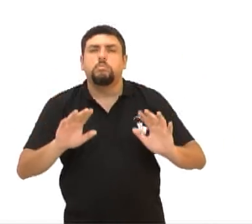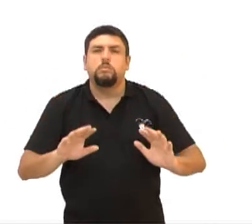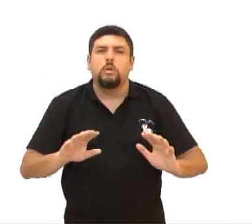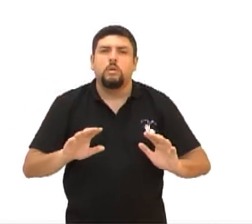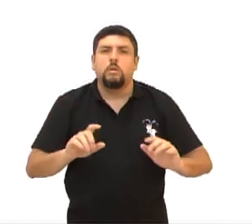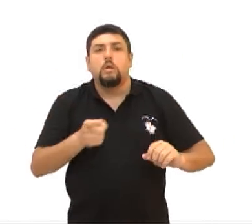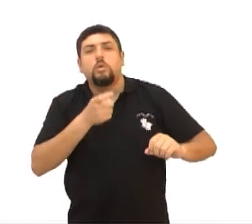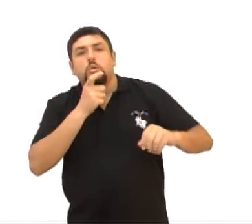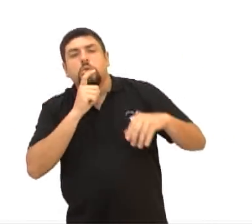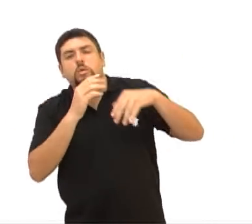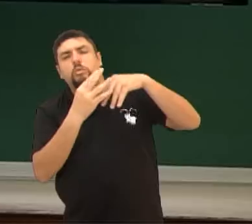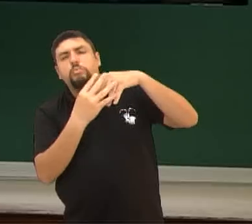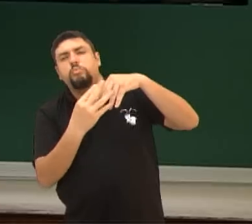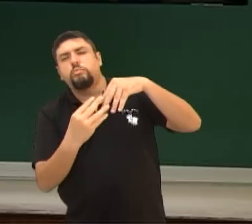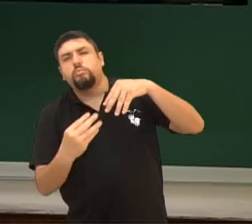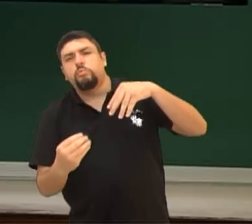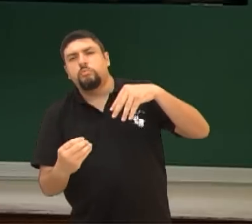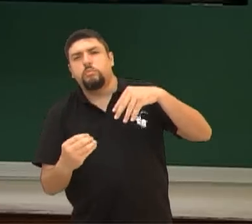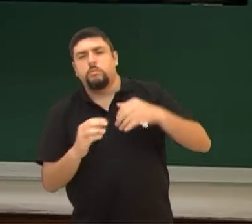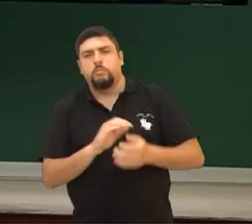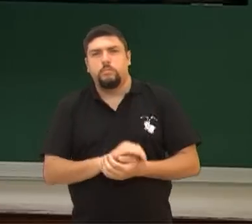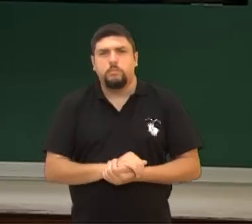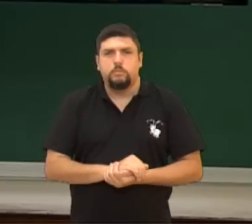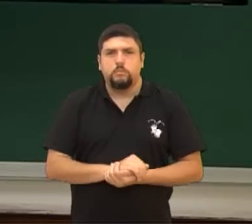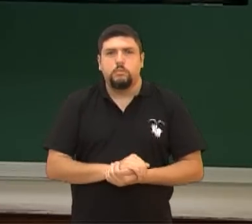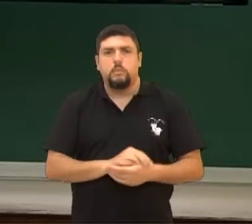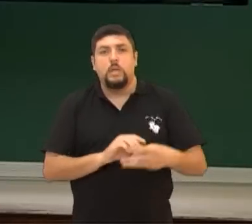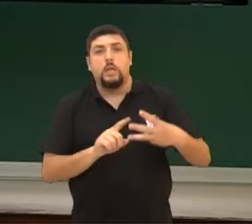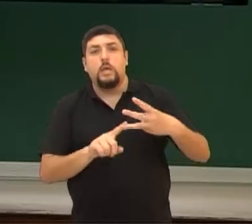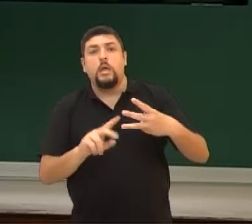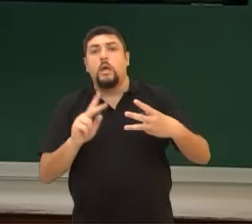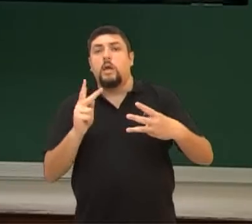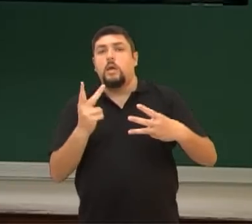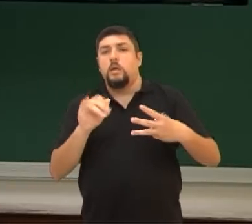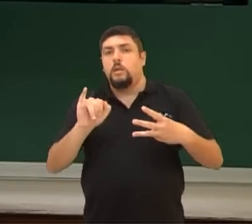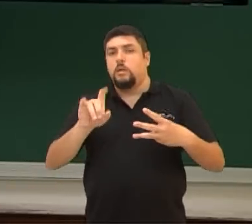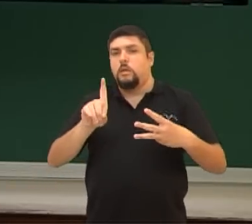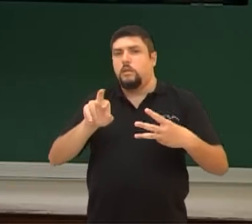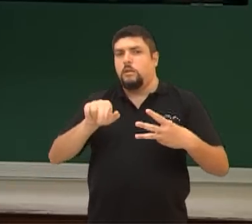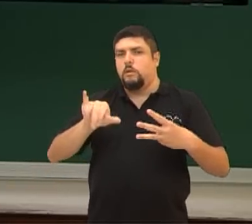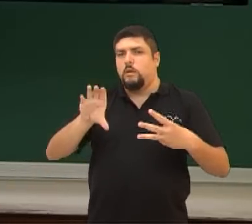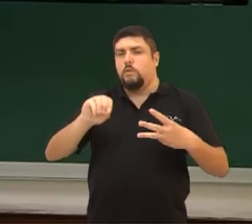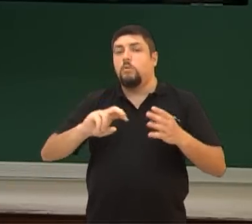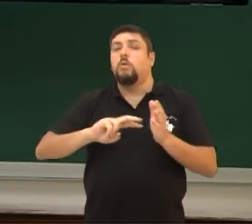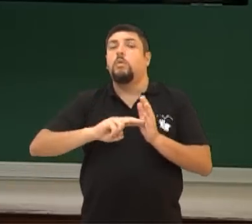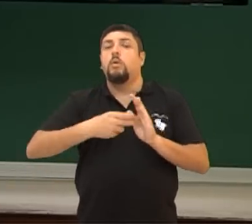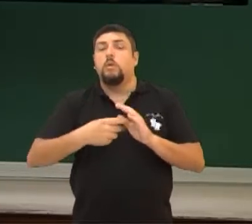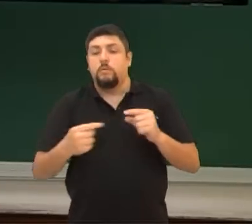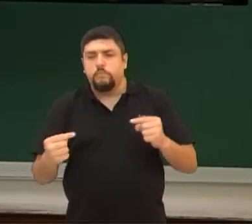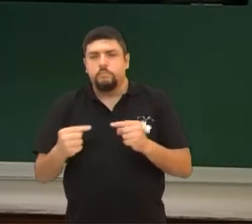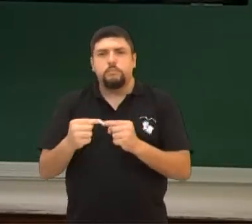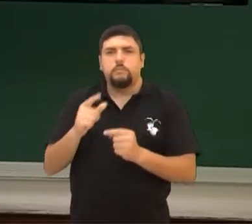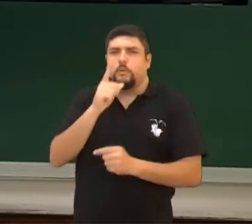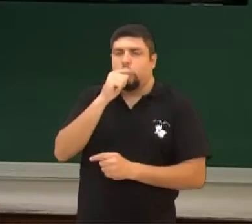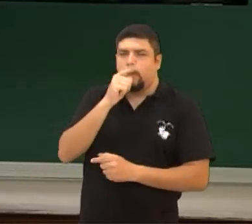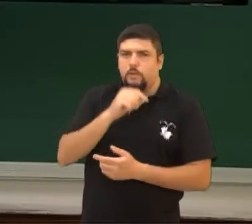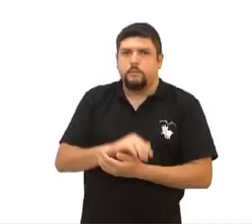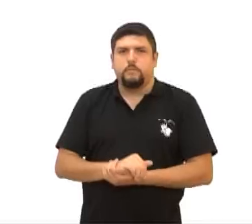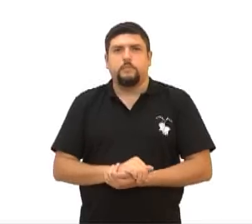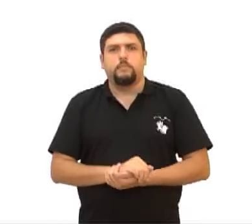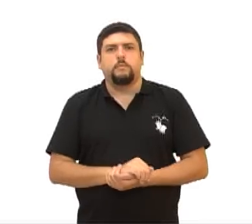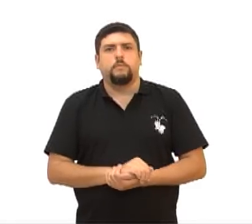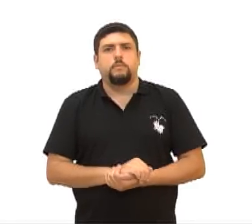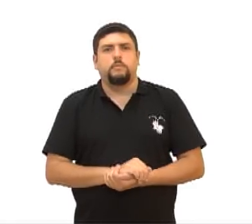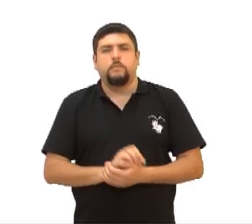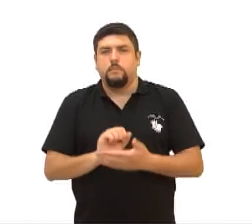ou granizo. E hídrico, professora, é relativo à água, né? Atividade 2.